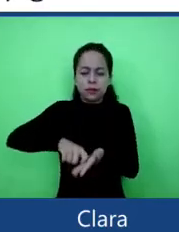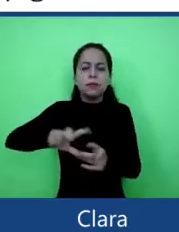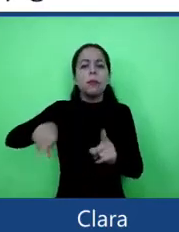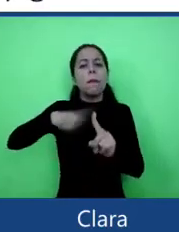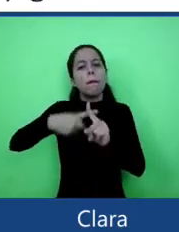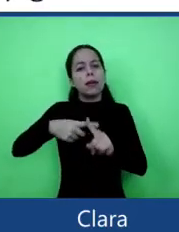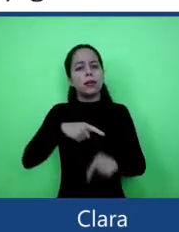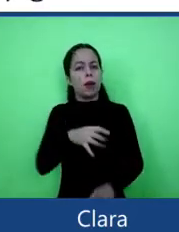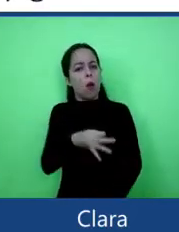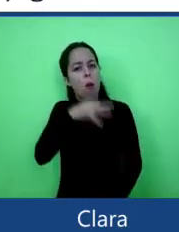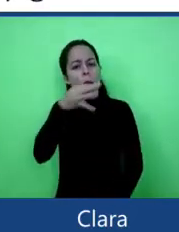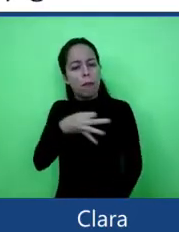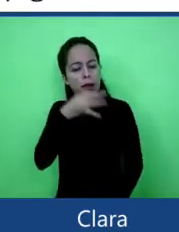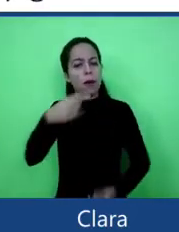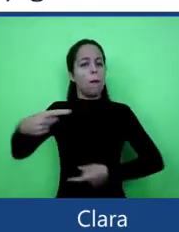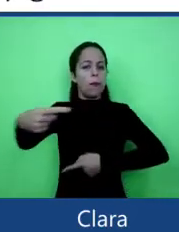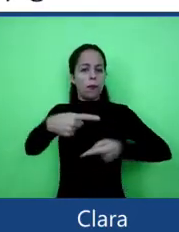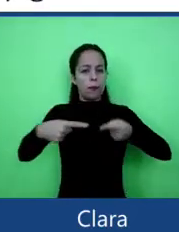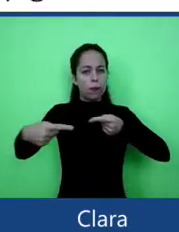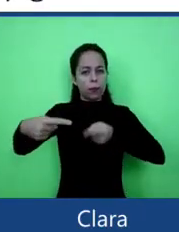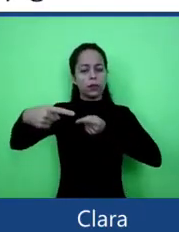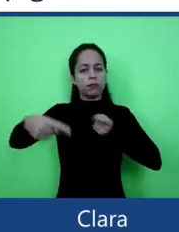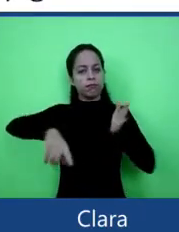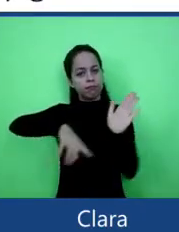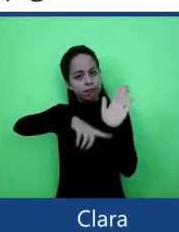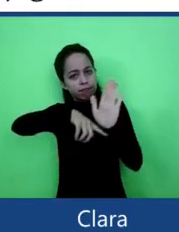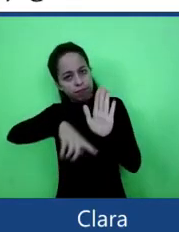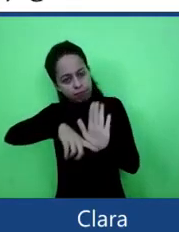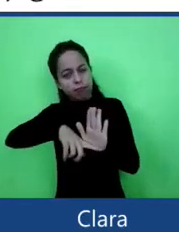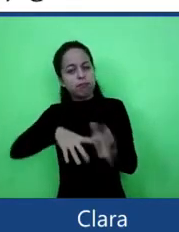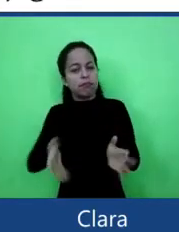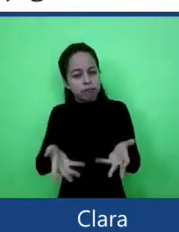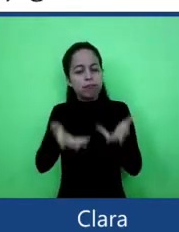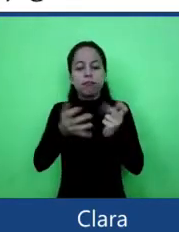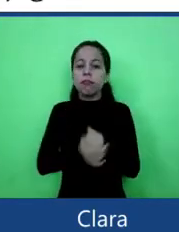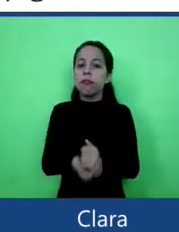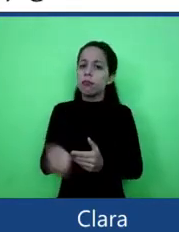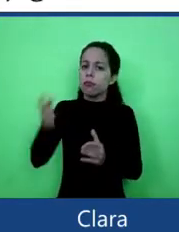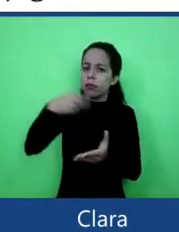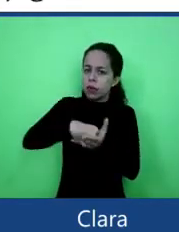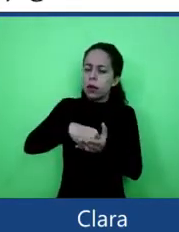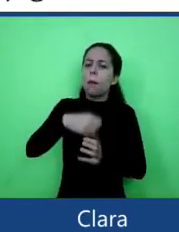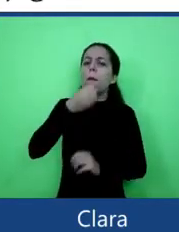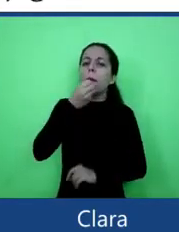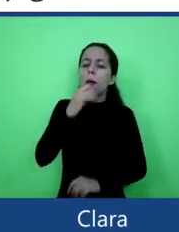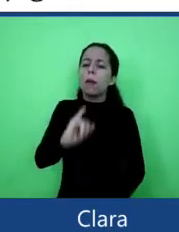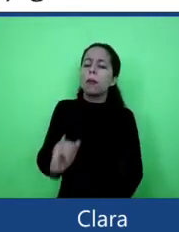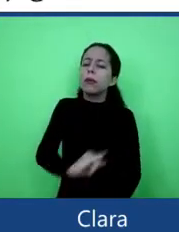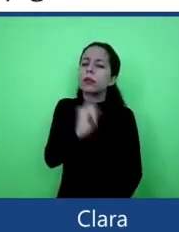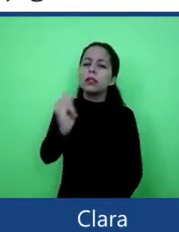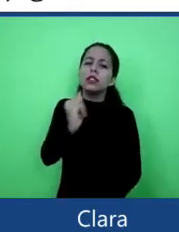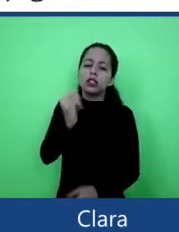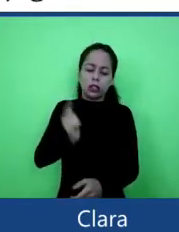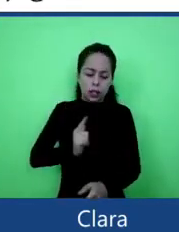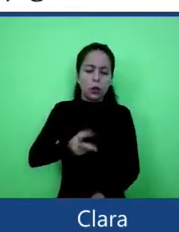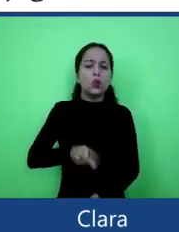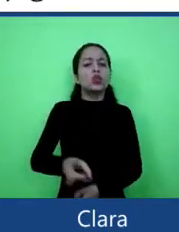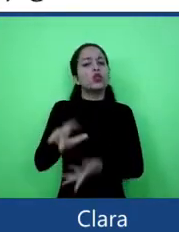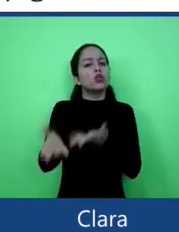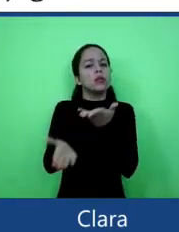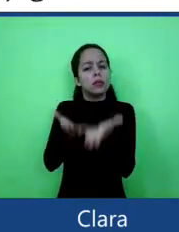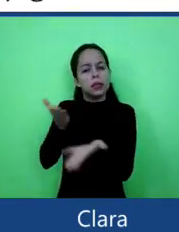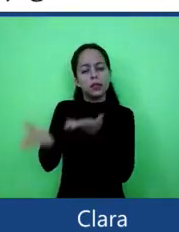isso em condições que estimulem a manutenção e a regeneração dos serviços prestados pelos ecossistemas, ou